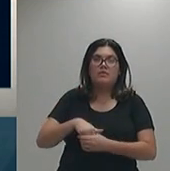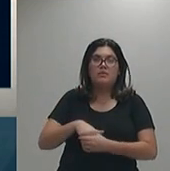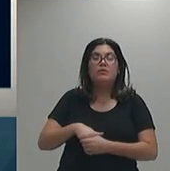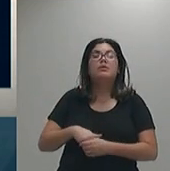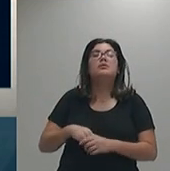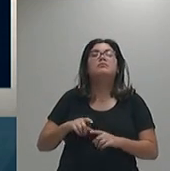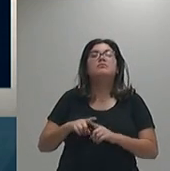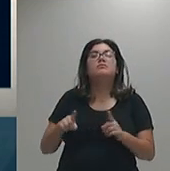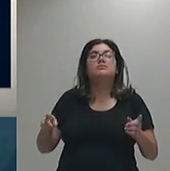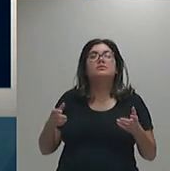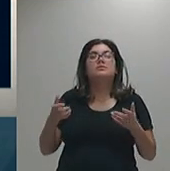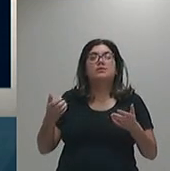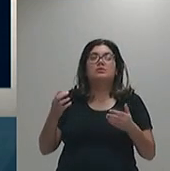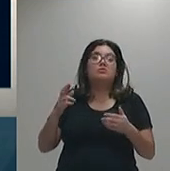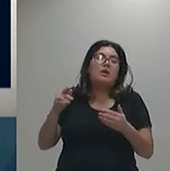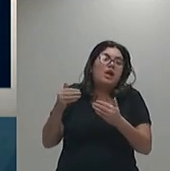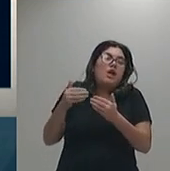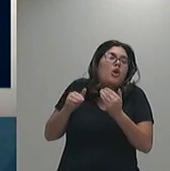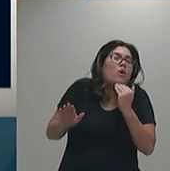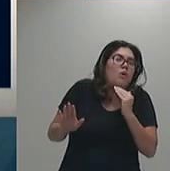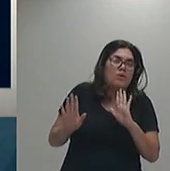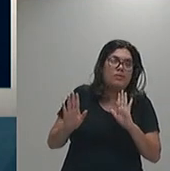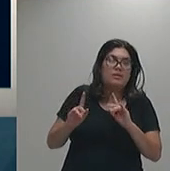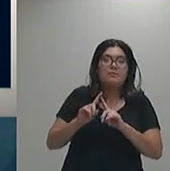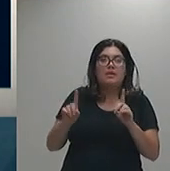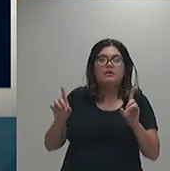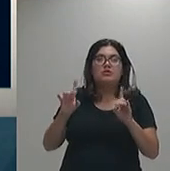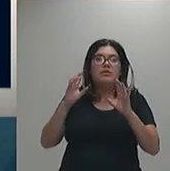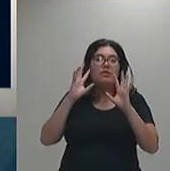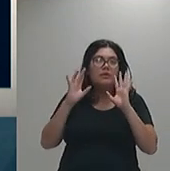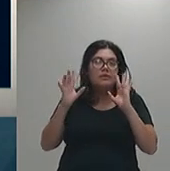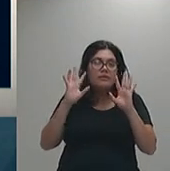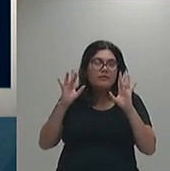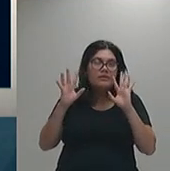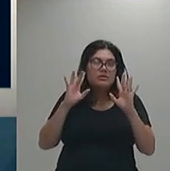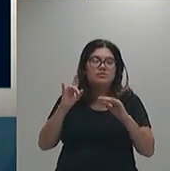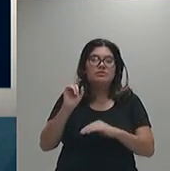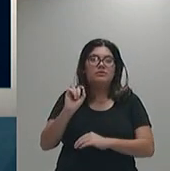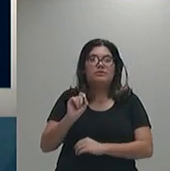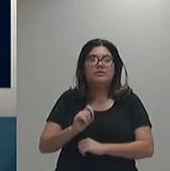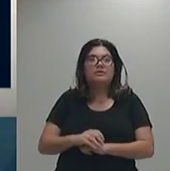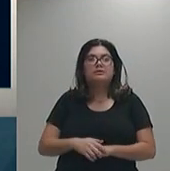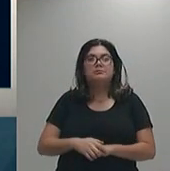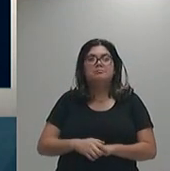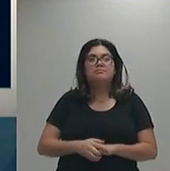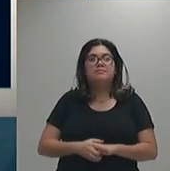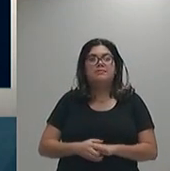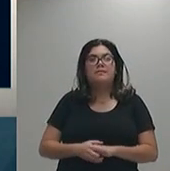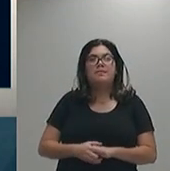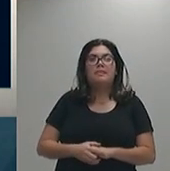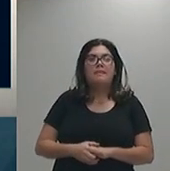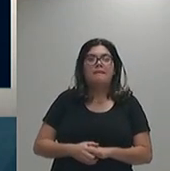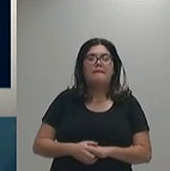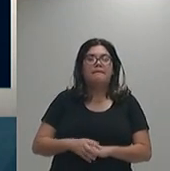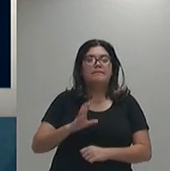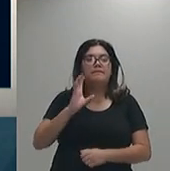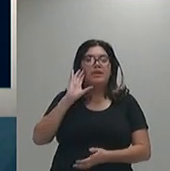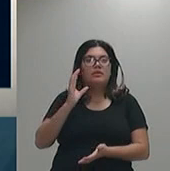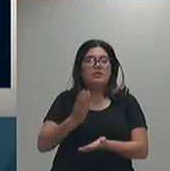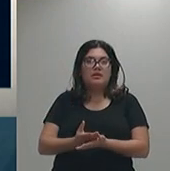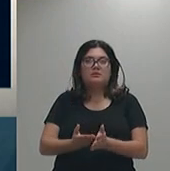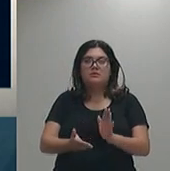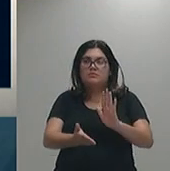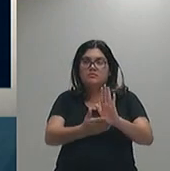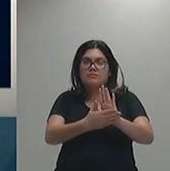sem divergir só para refletir o na tese aqui proposta